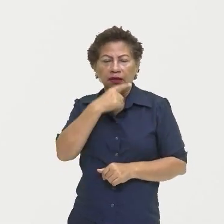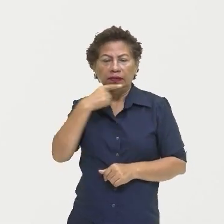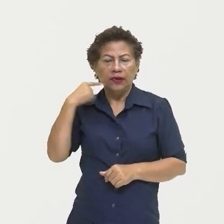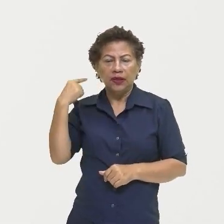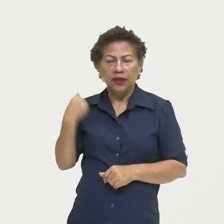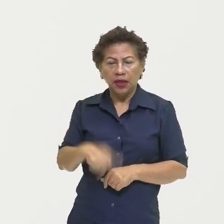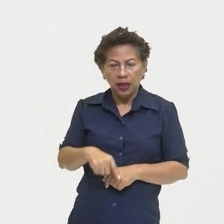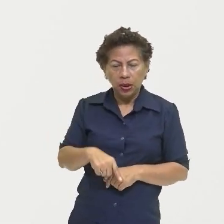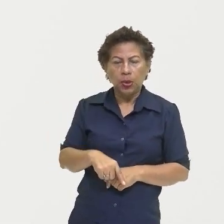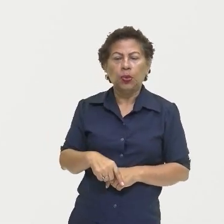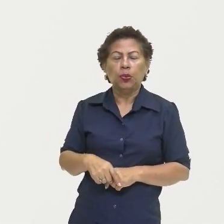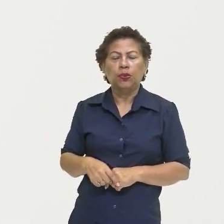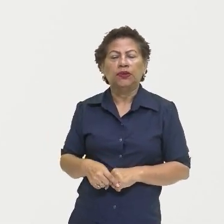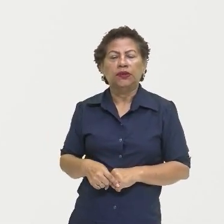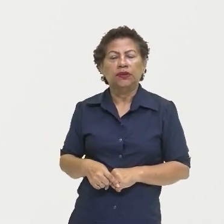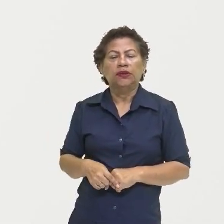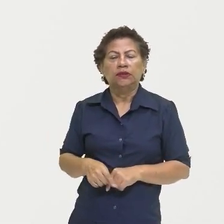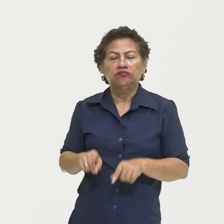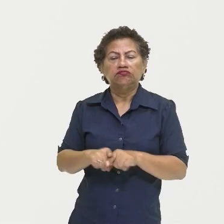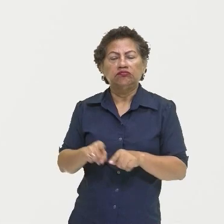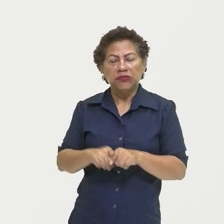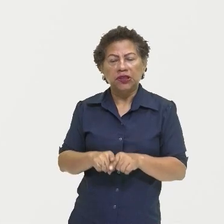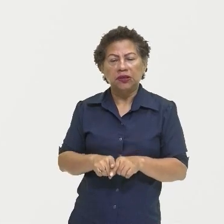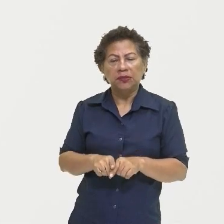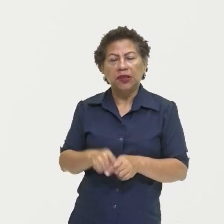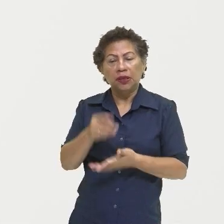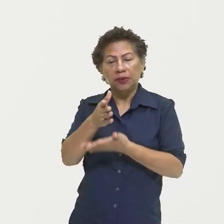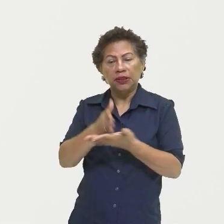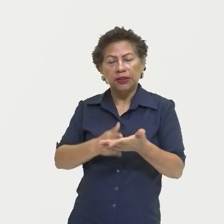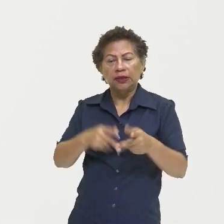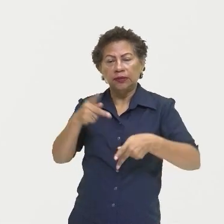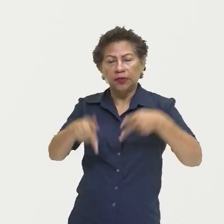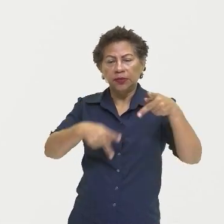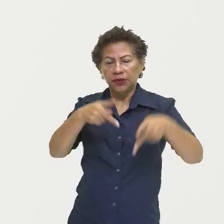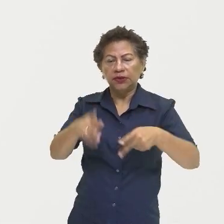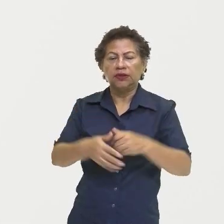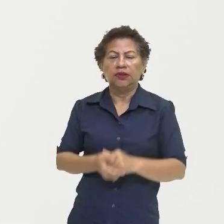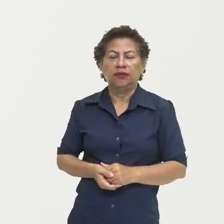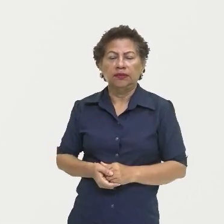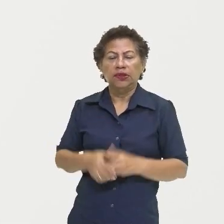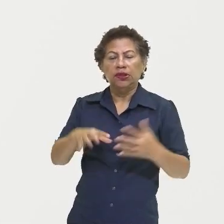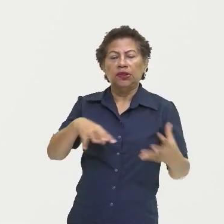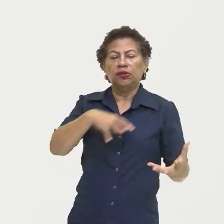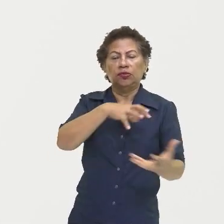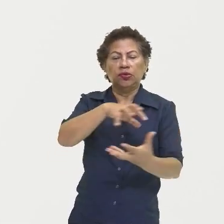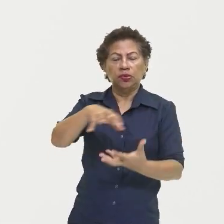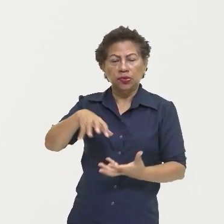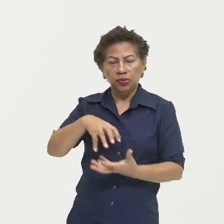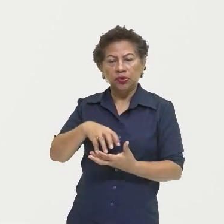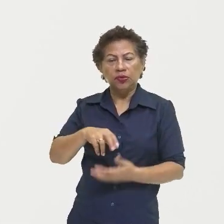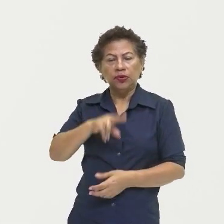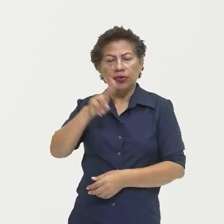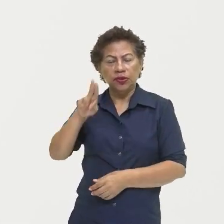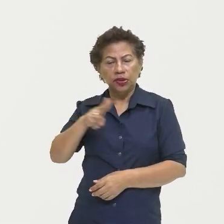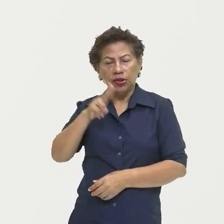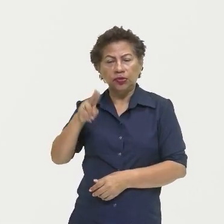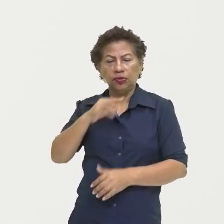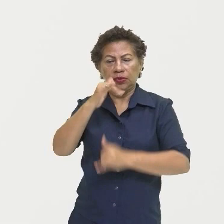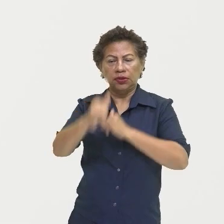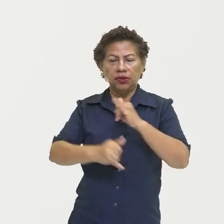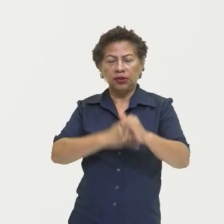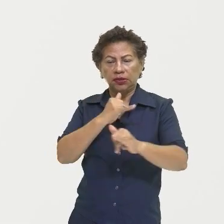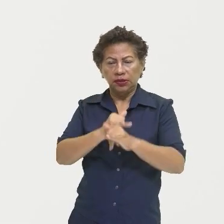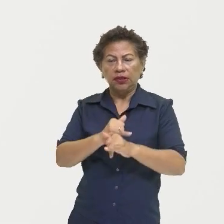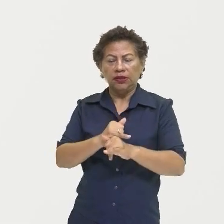44,3% da população, né? E aí do mundo a gente tem o total de pessoas que utilizam a internet. Comparado à